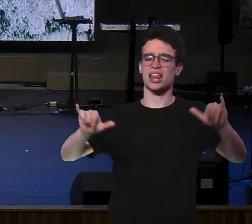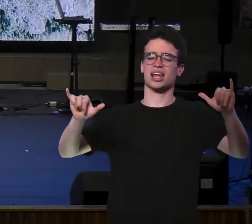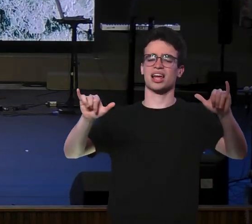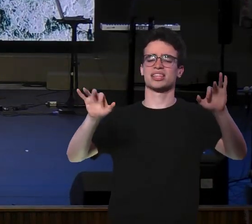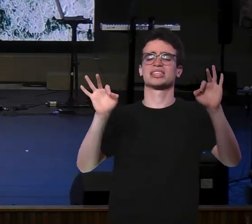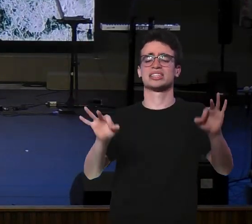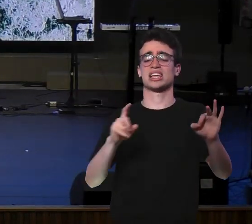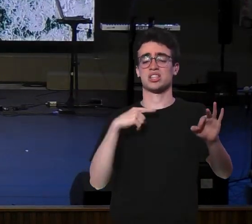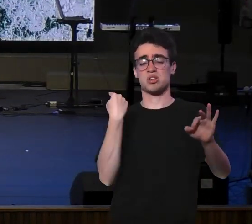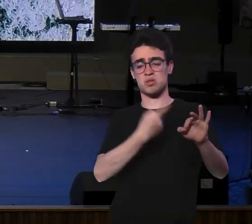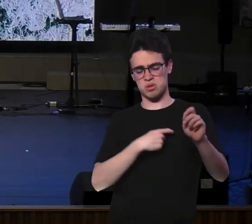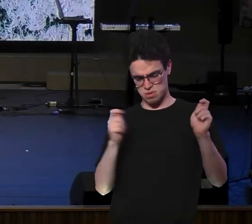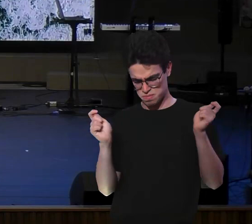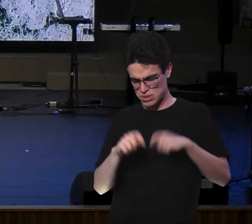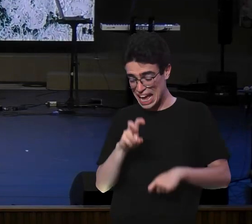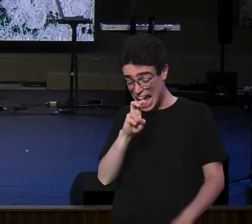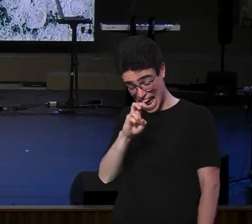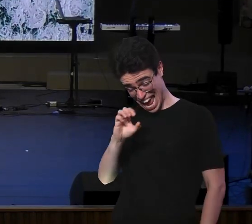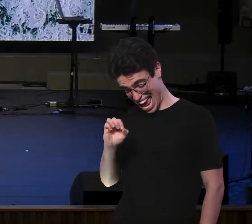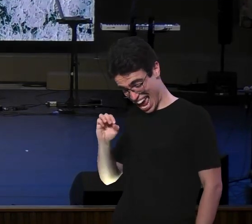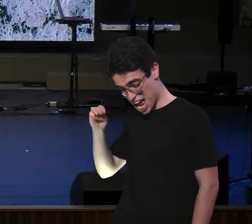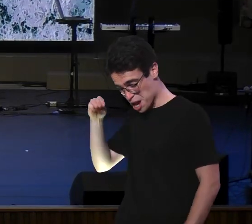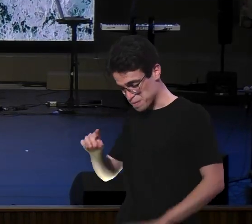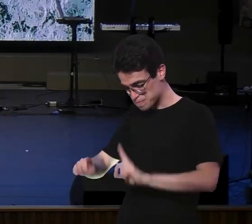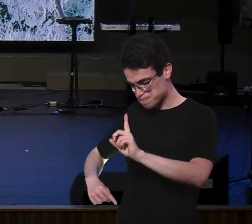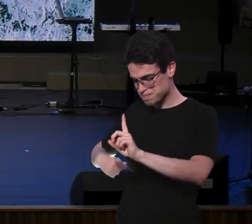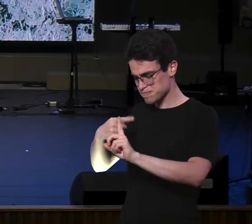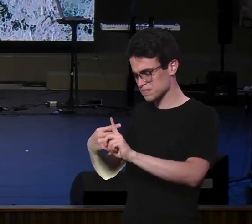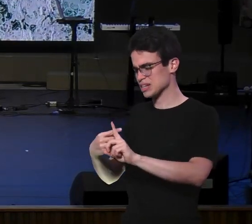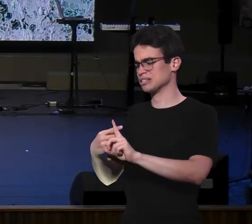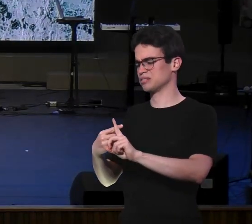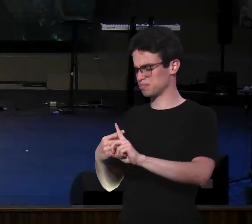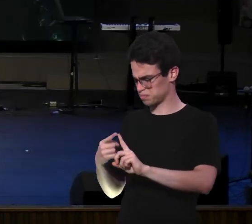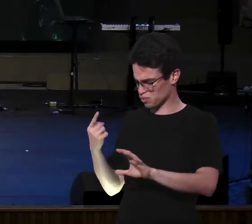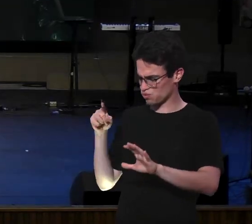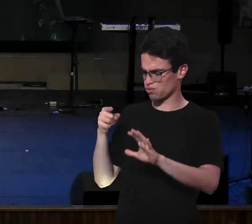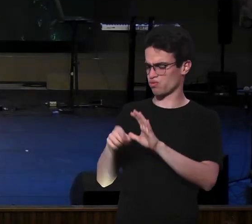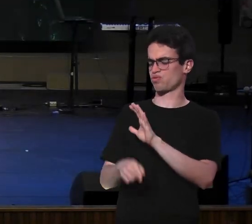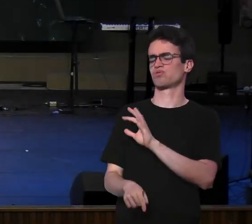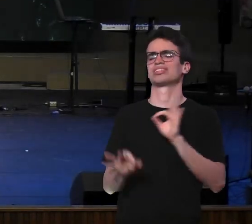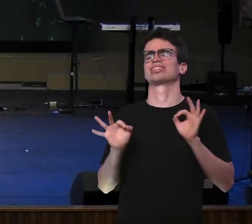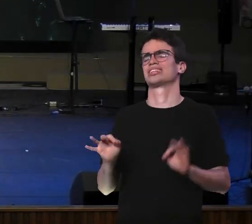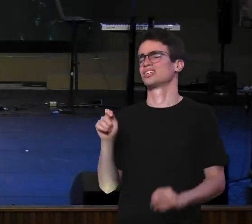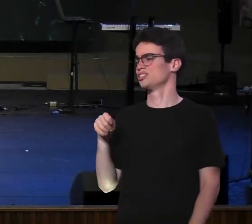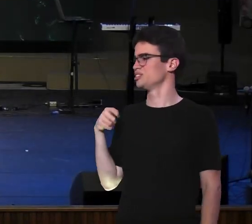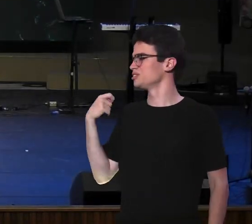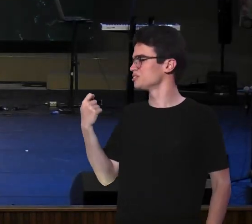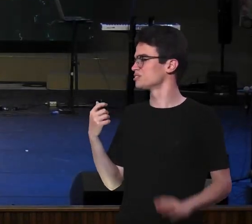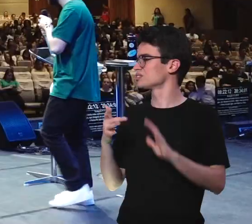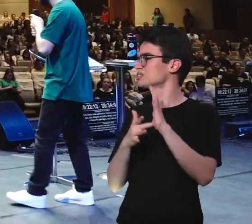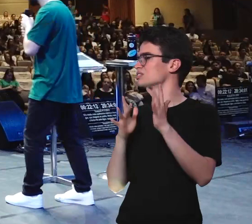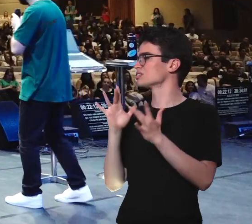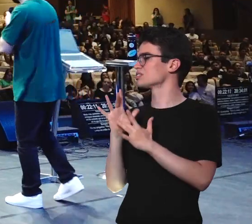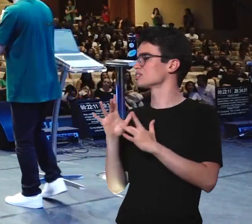possamos ir 500 metros além nesta noite, Pai, em nome de Jesus,